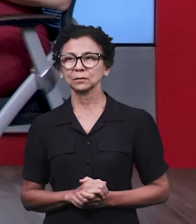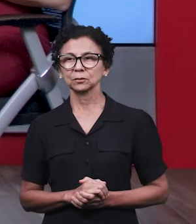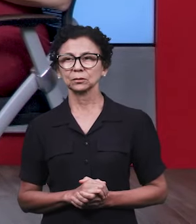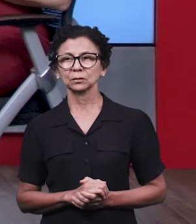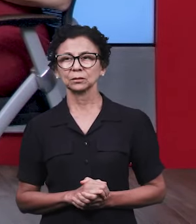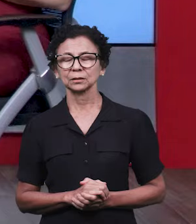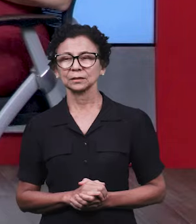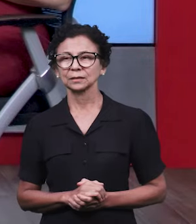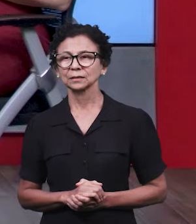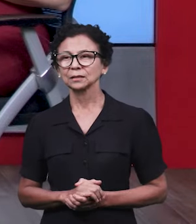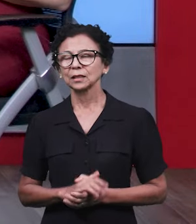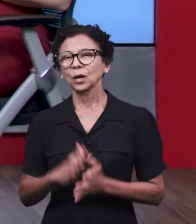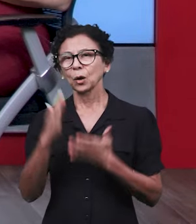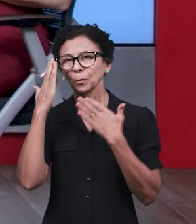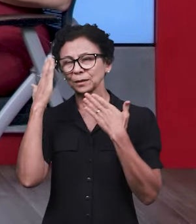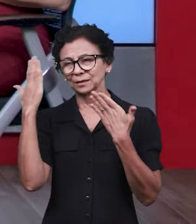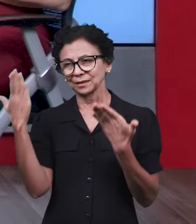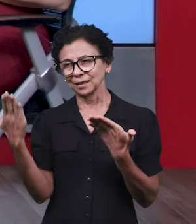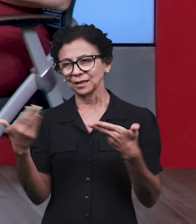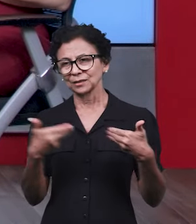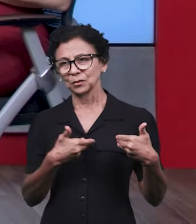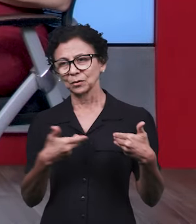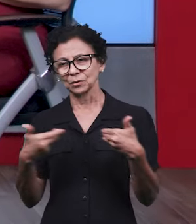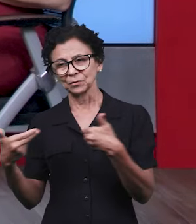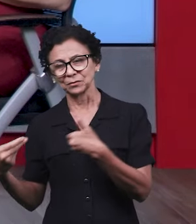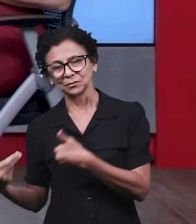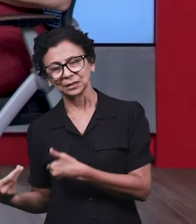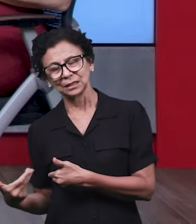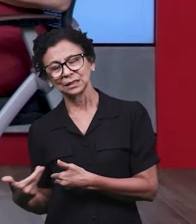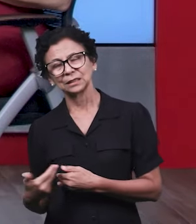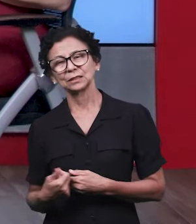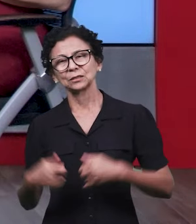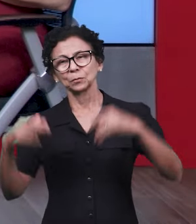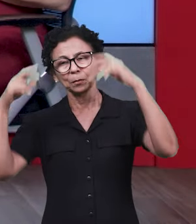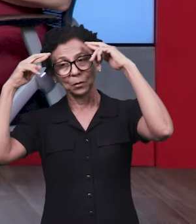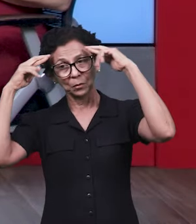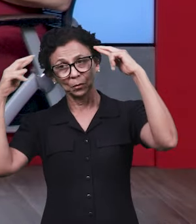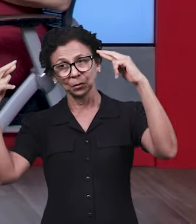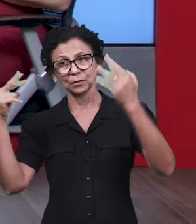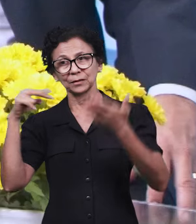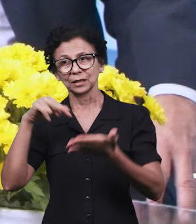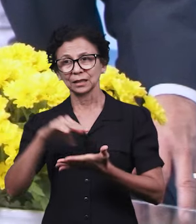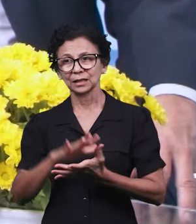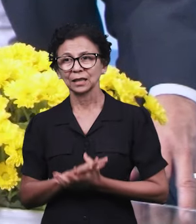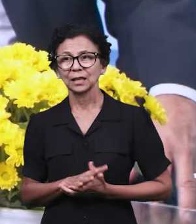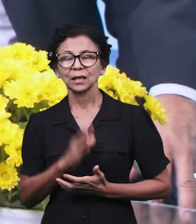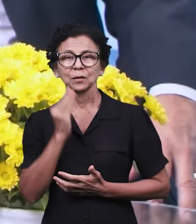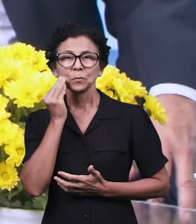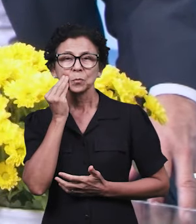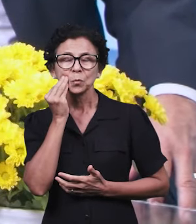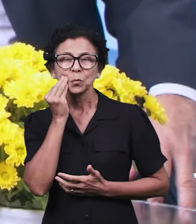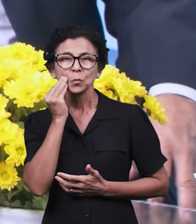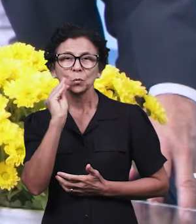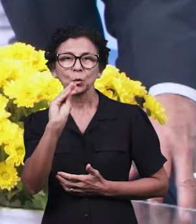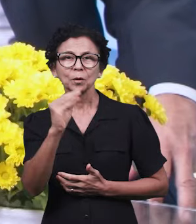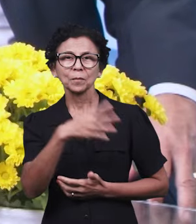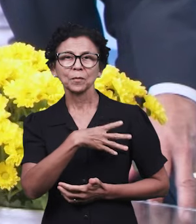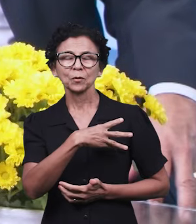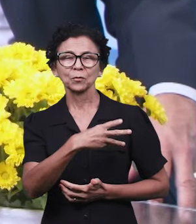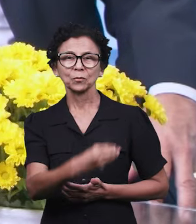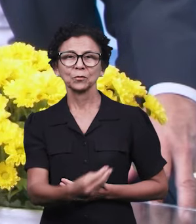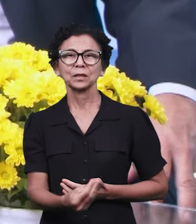alguma coisa? Muito obrigada pelo convite. Foi uma honra estar aqui com os irmãos. Vou mandar o meu beijo especial para Ismael, que